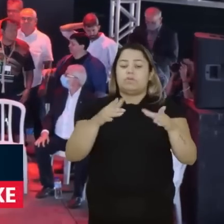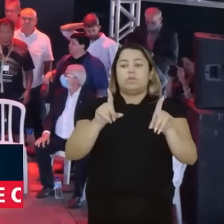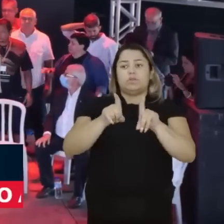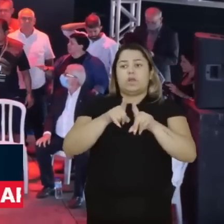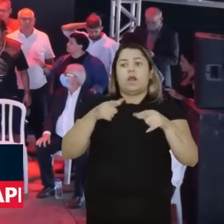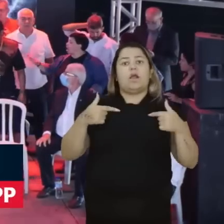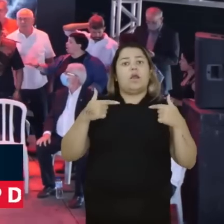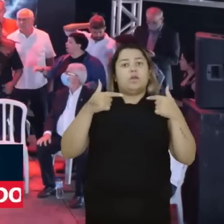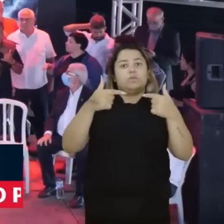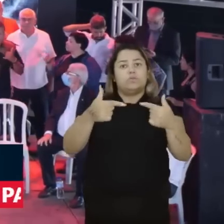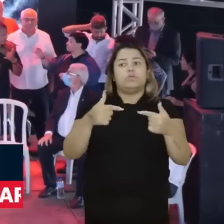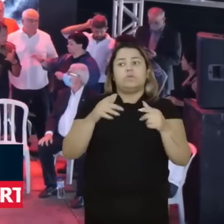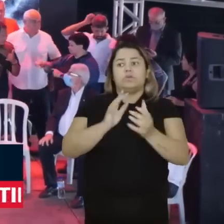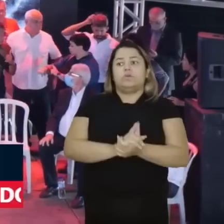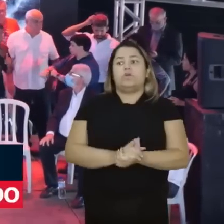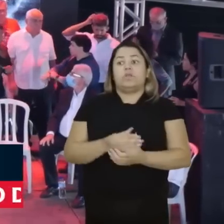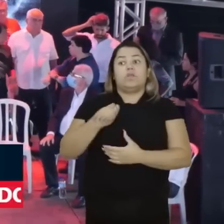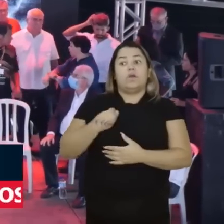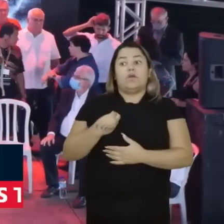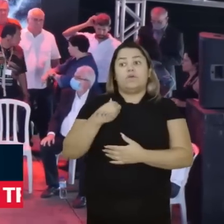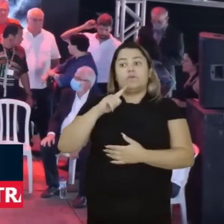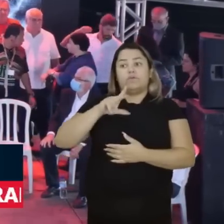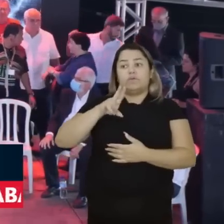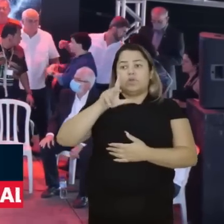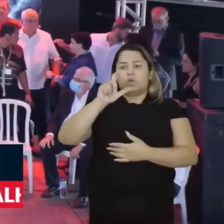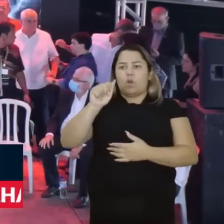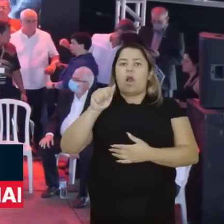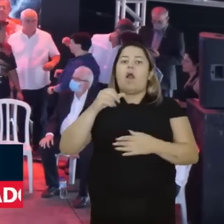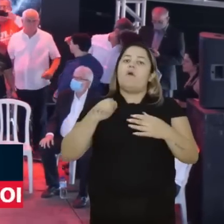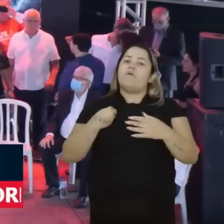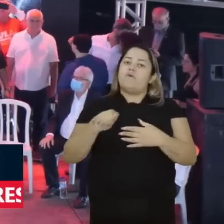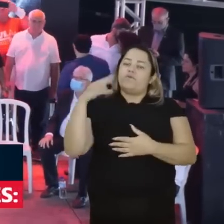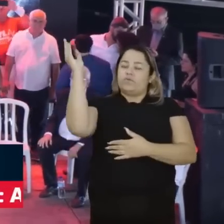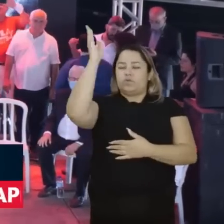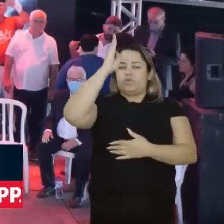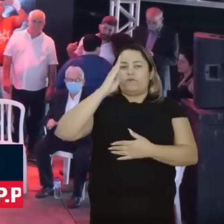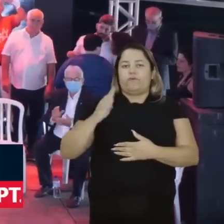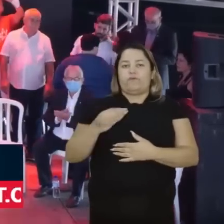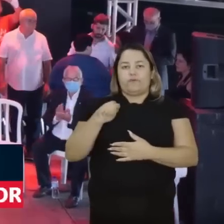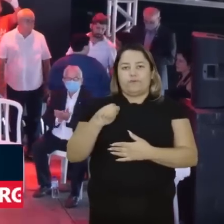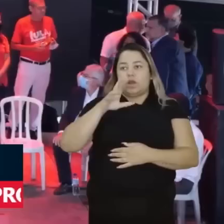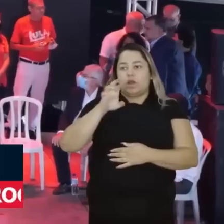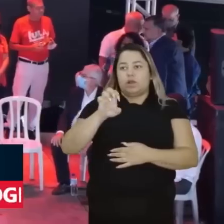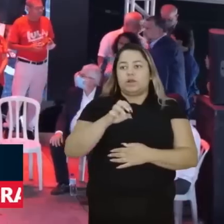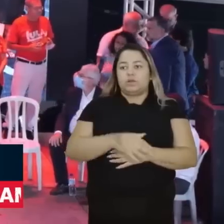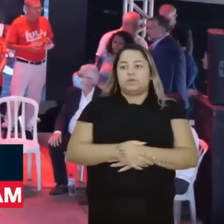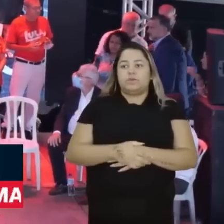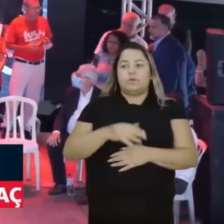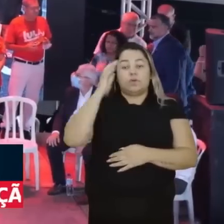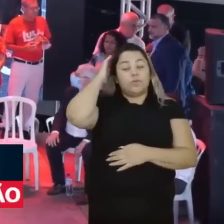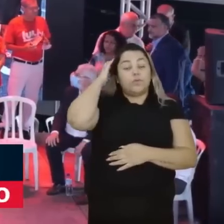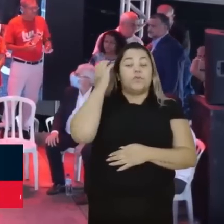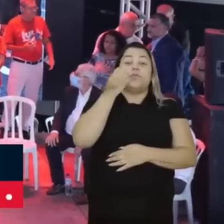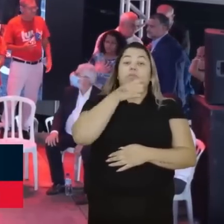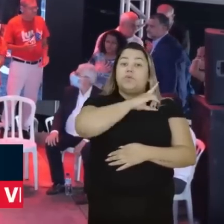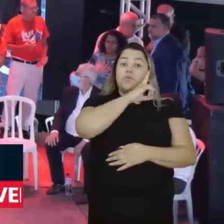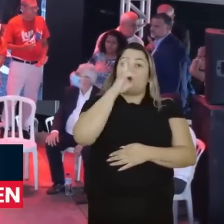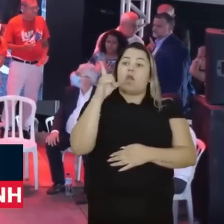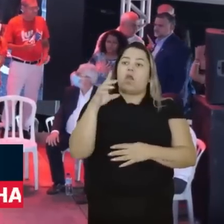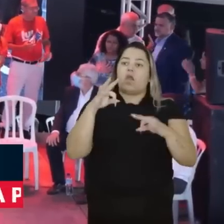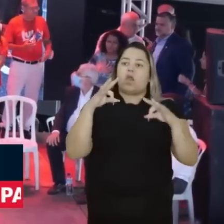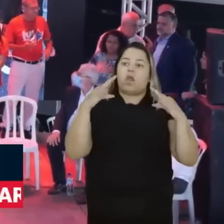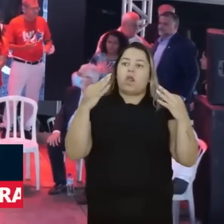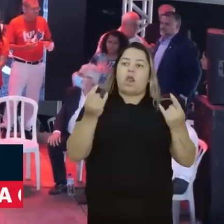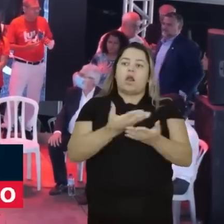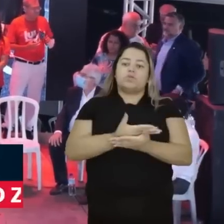da resistência. Viva Lula! Viva o Brasil! Viva o futuro! Muito bom dia a todos os parentes